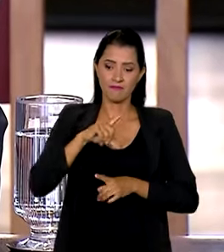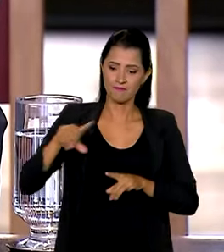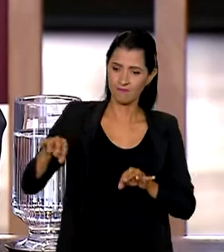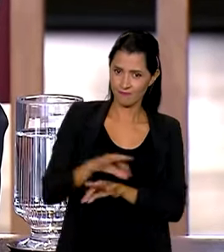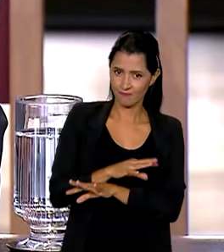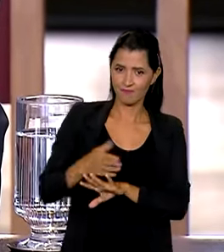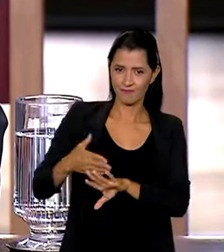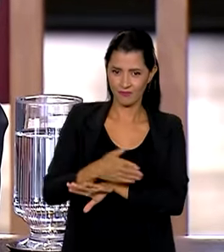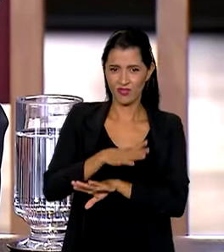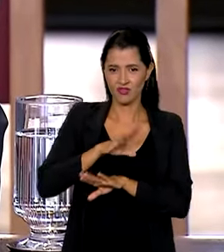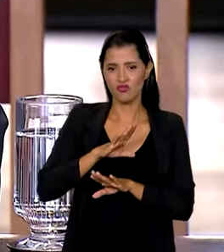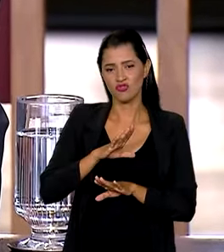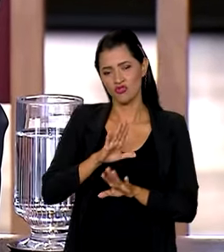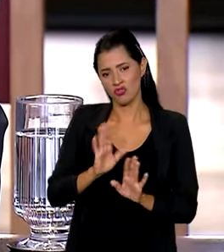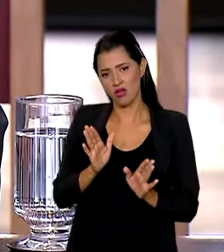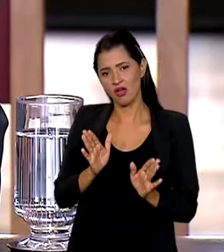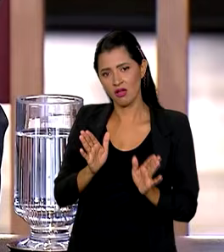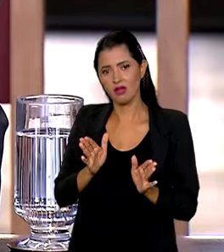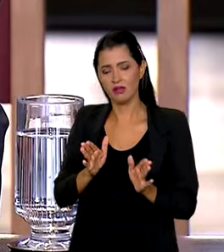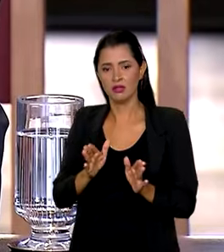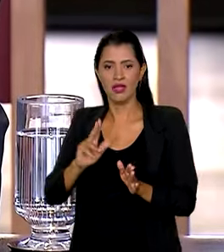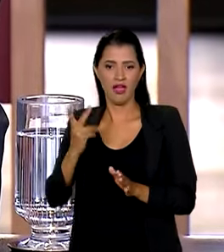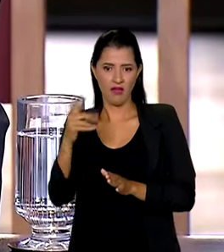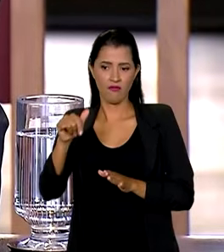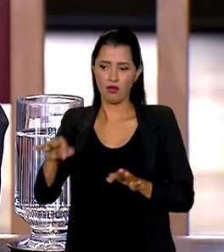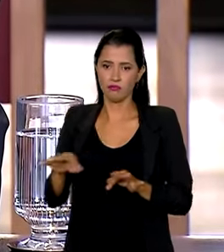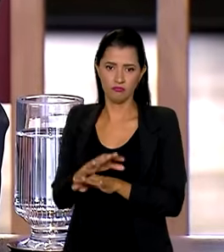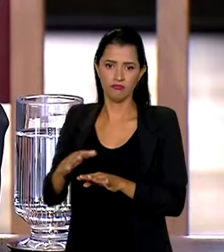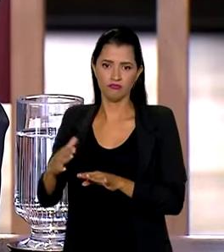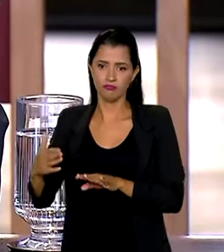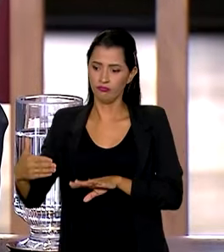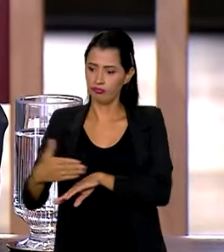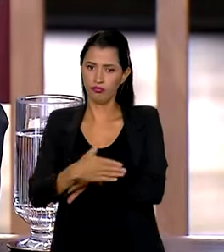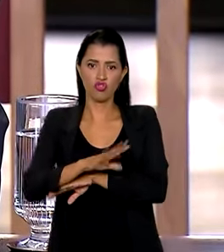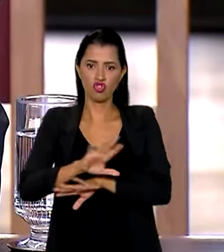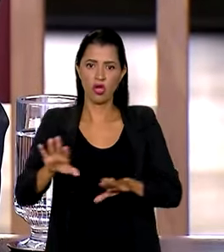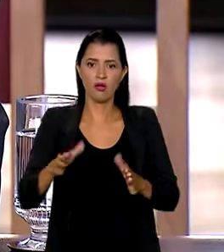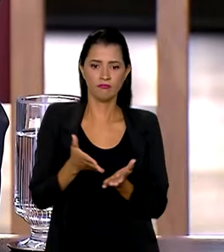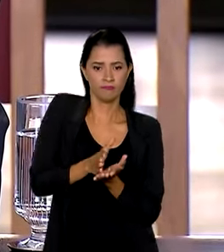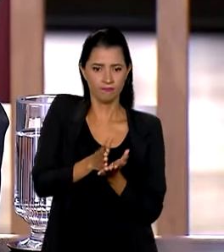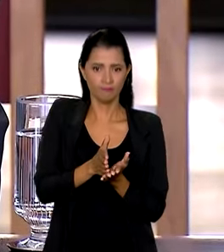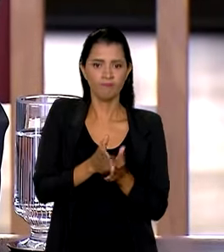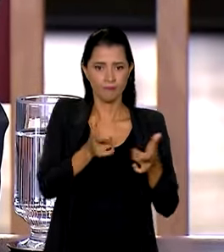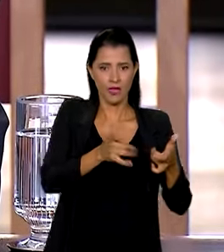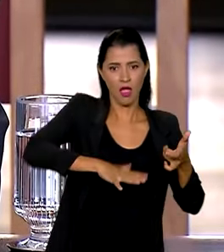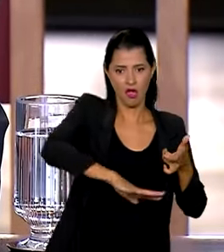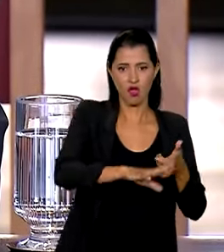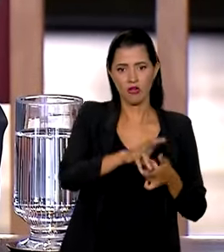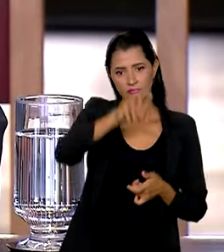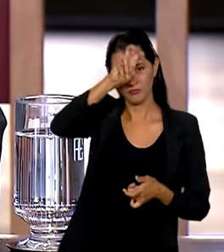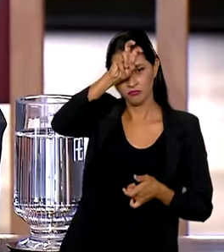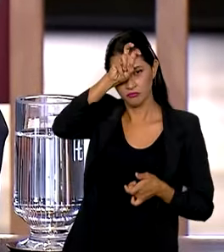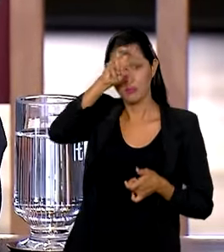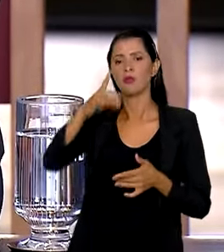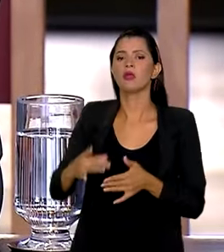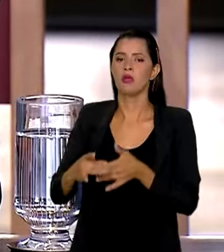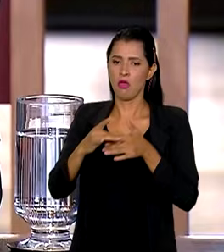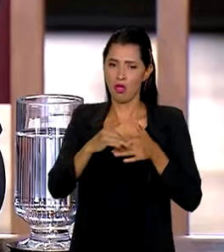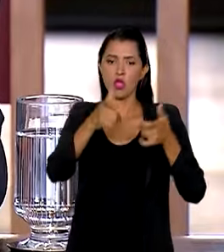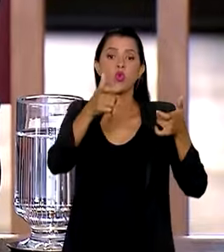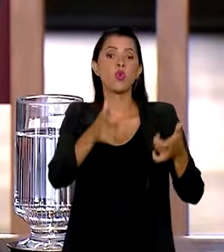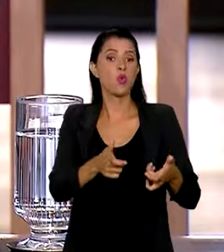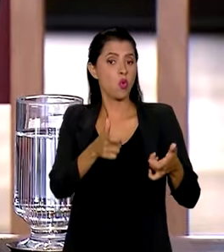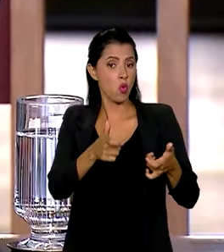passagem eh de rafá ser e efetuada e portanto dentro do território egípcio serão transportados para